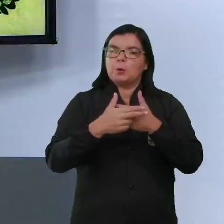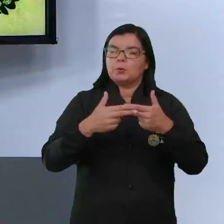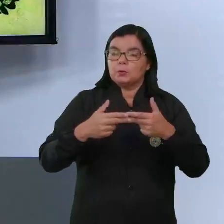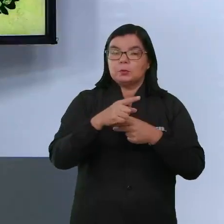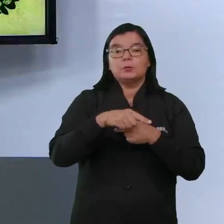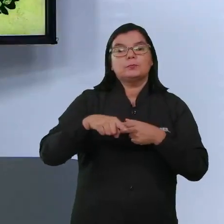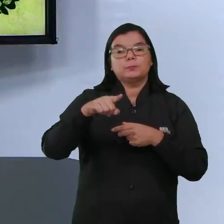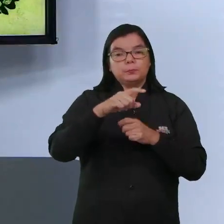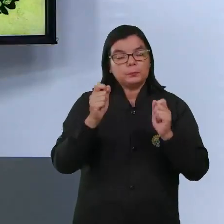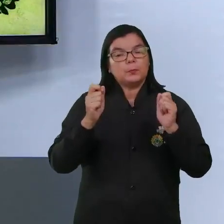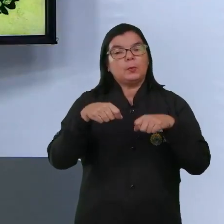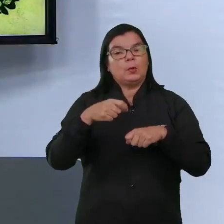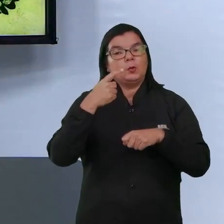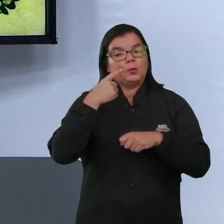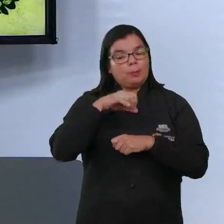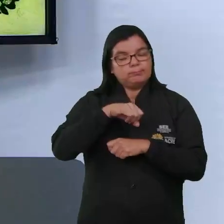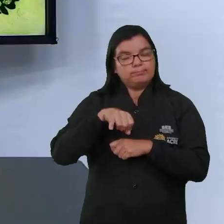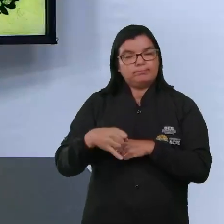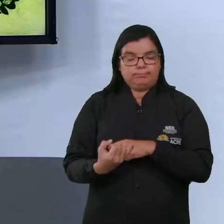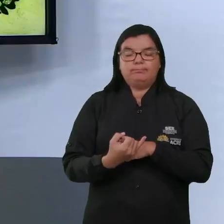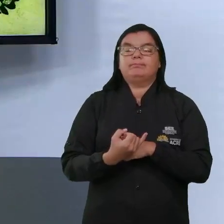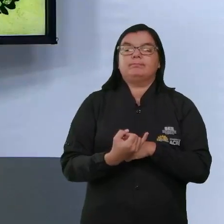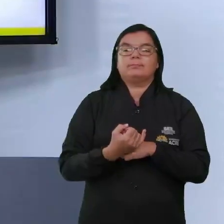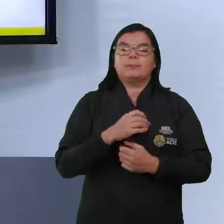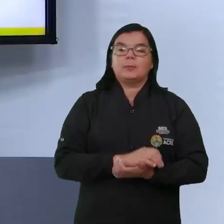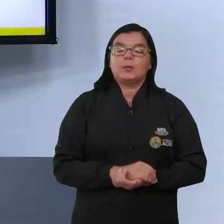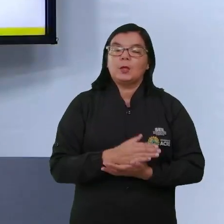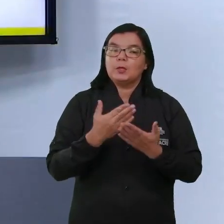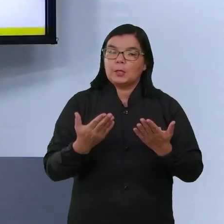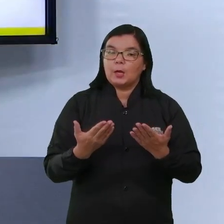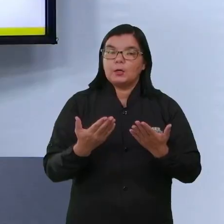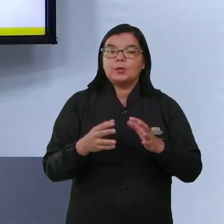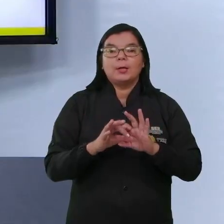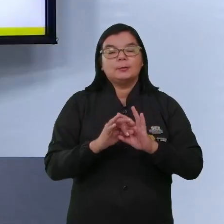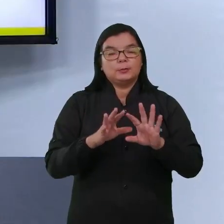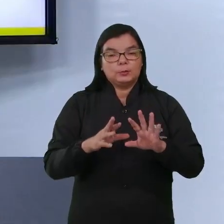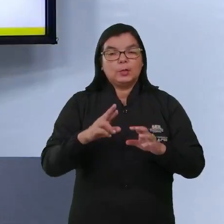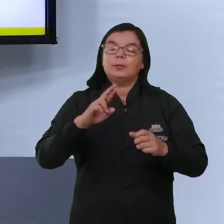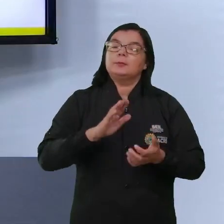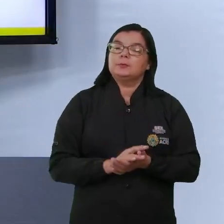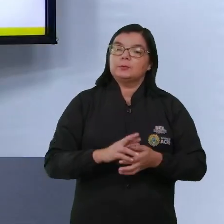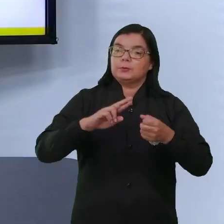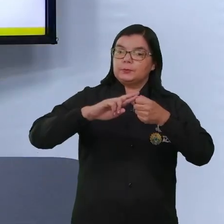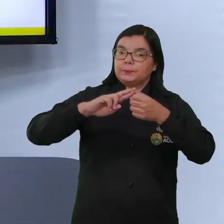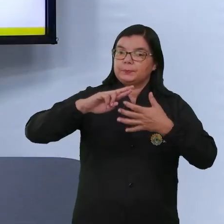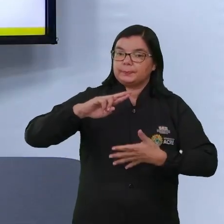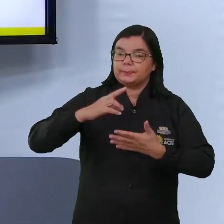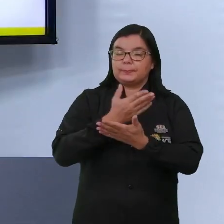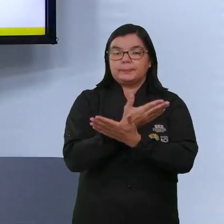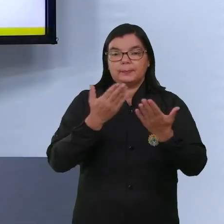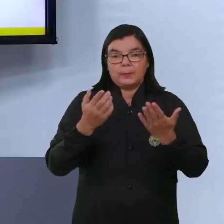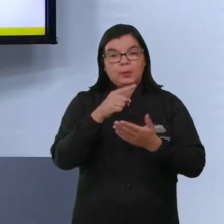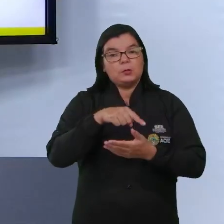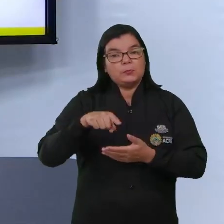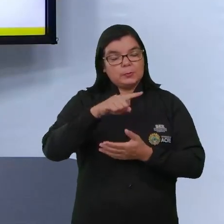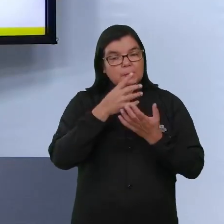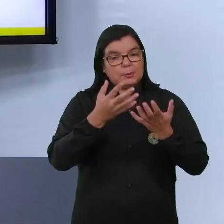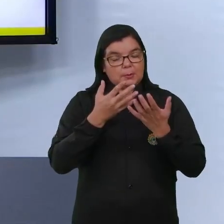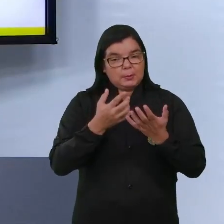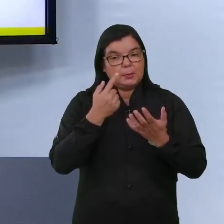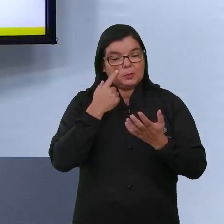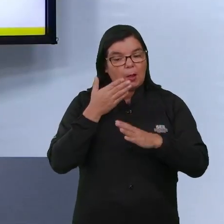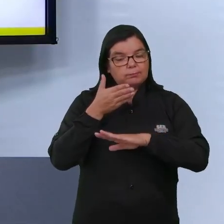que vocês podem estar se aprofundando um pouco mais. Então, quero deixar registrado aqui as nossas referências, se vocês quiserem